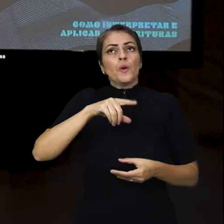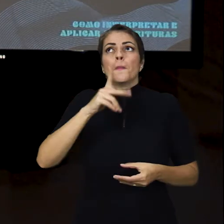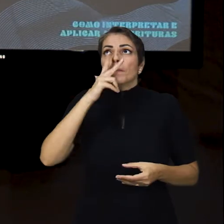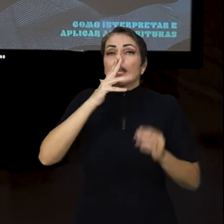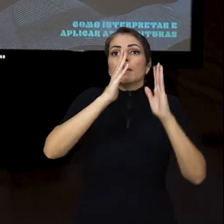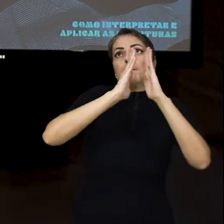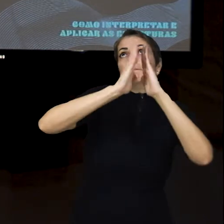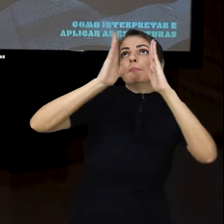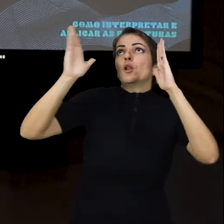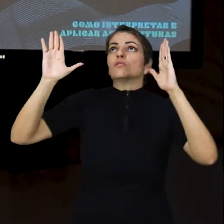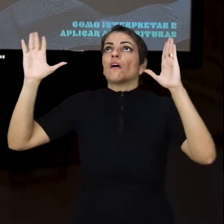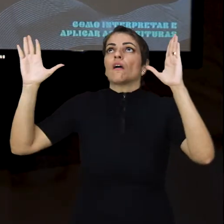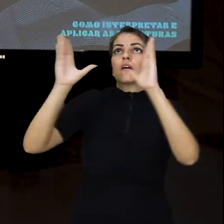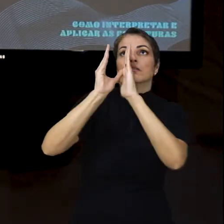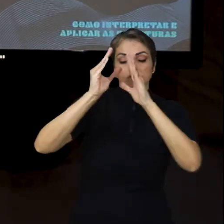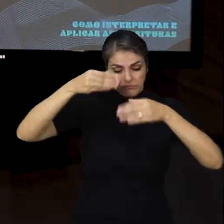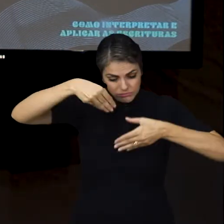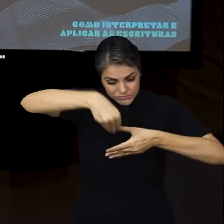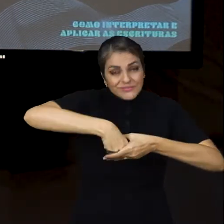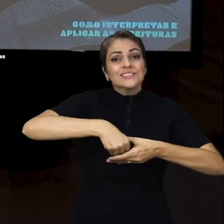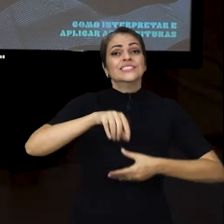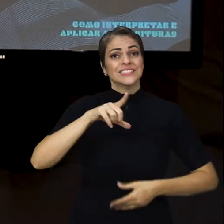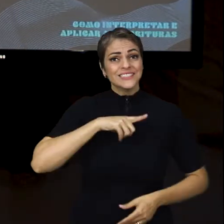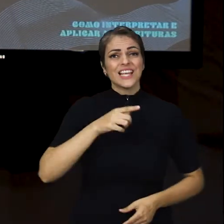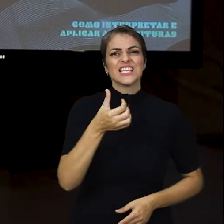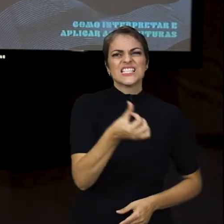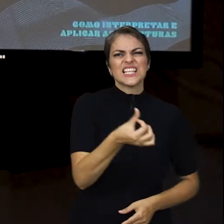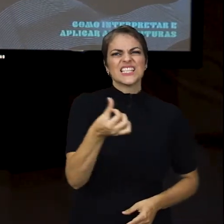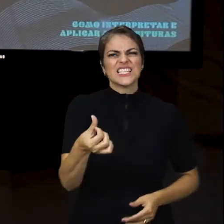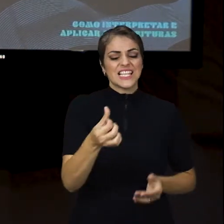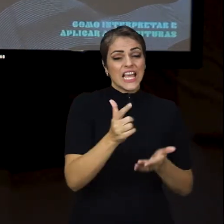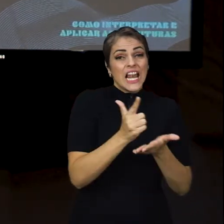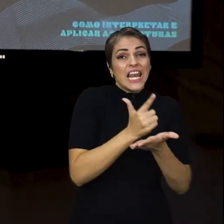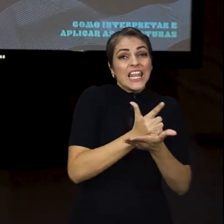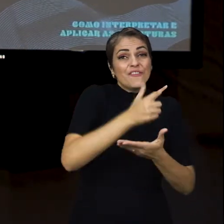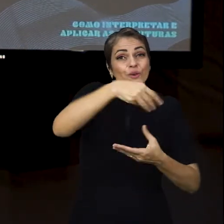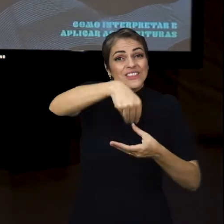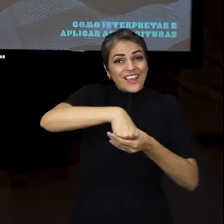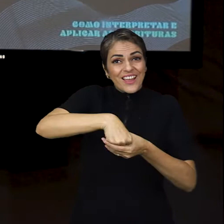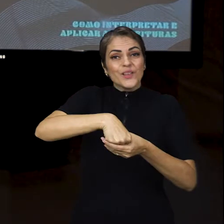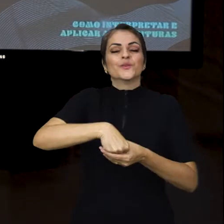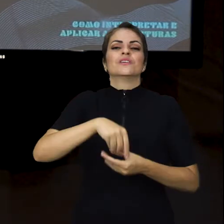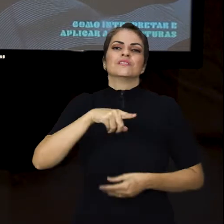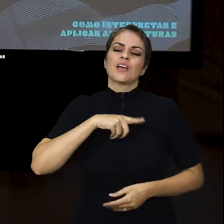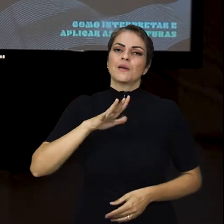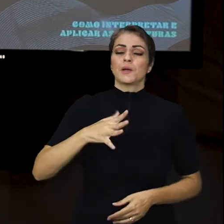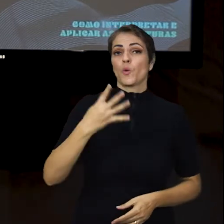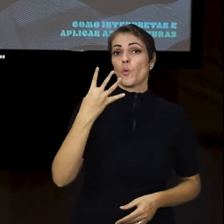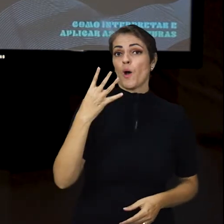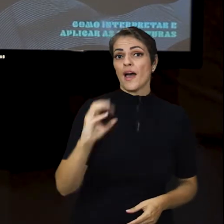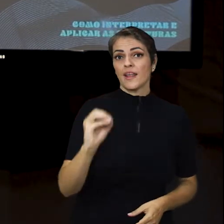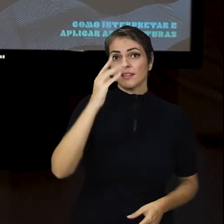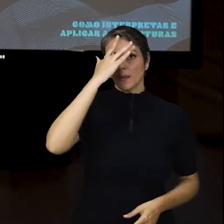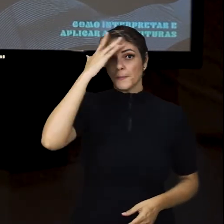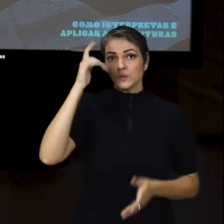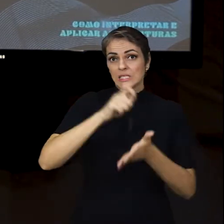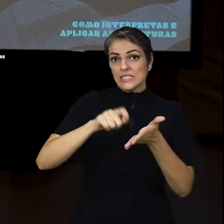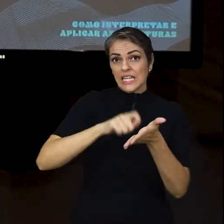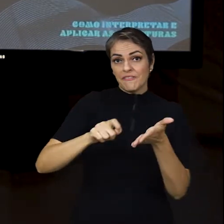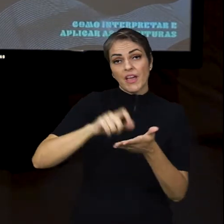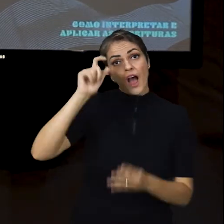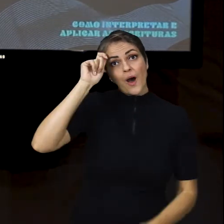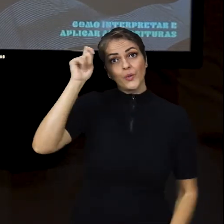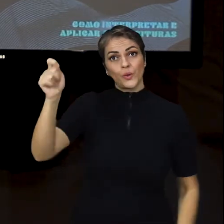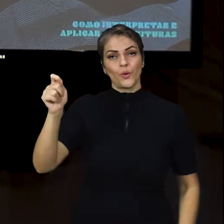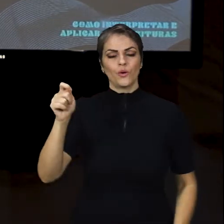coleção de livros, são 66 livros. Cerca de 40 autores escreveram a Bíblia. Esse